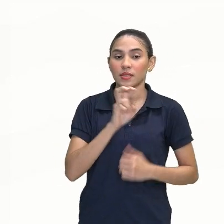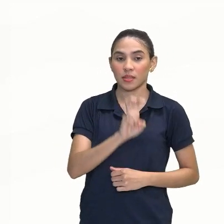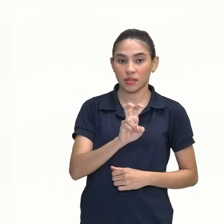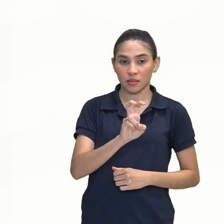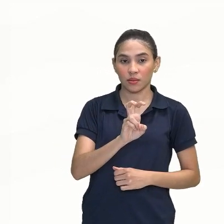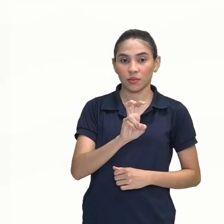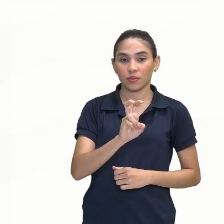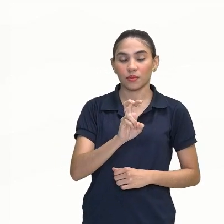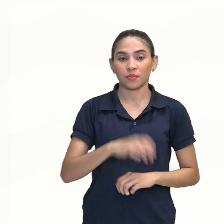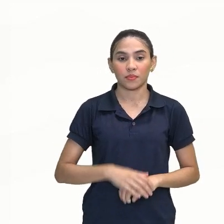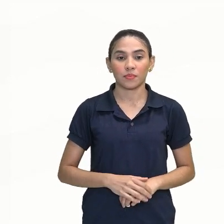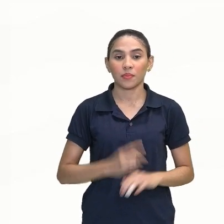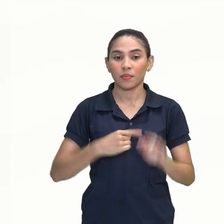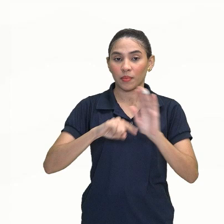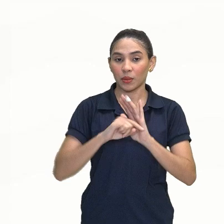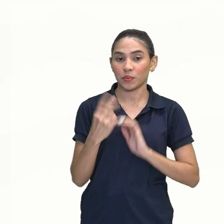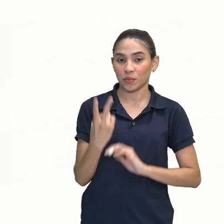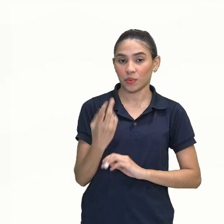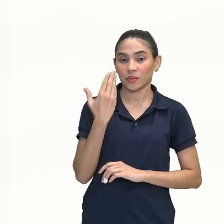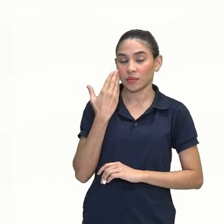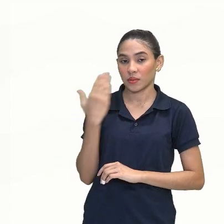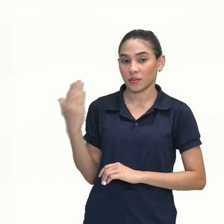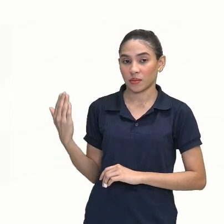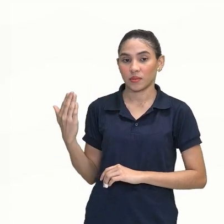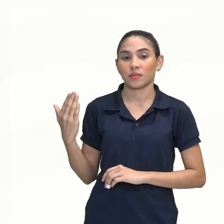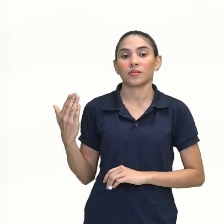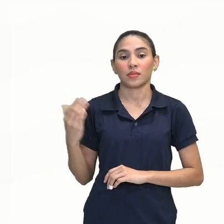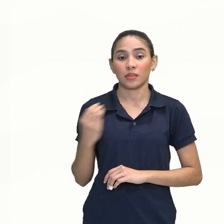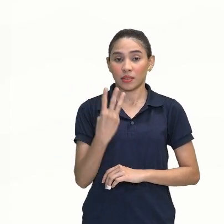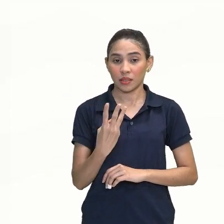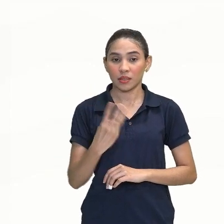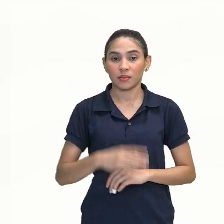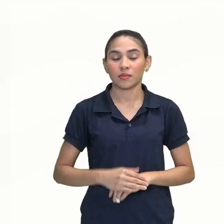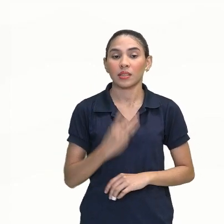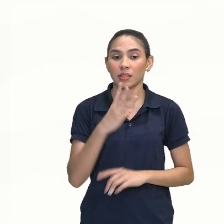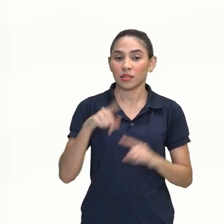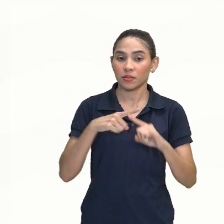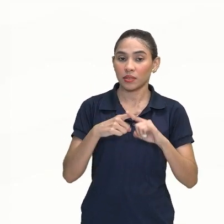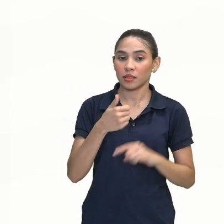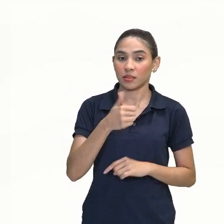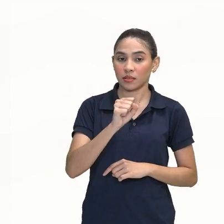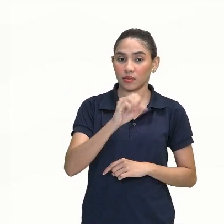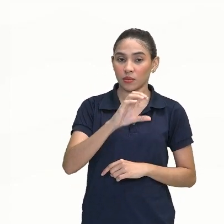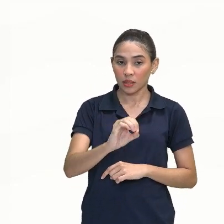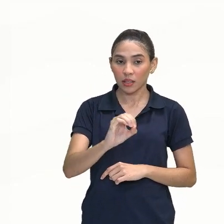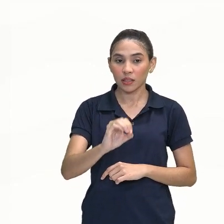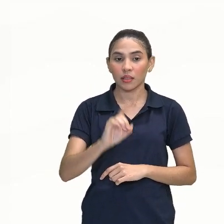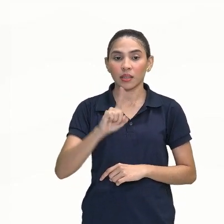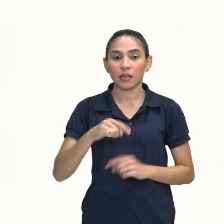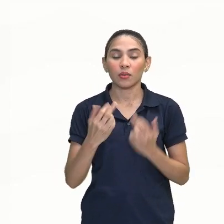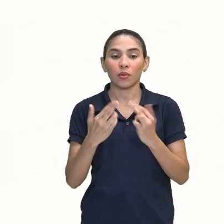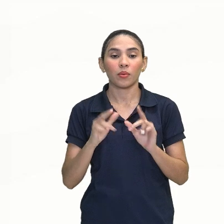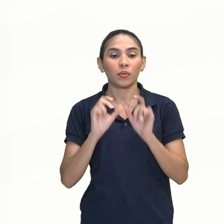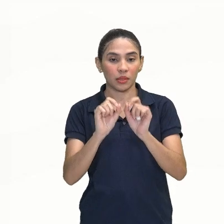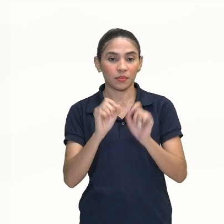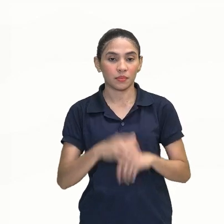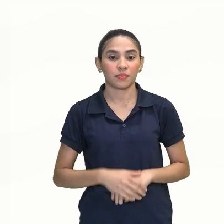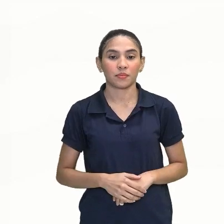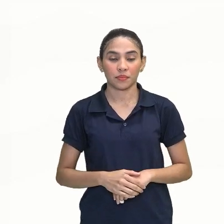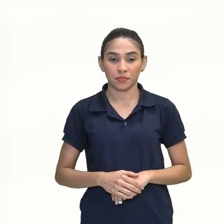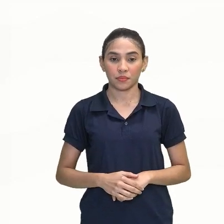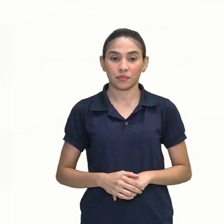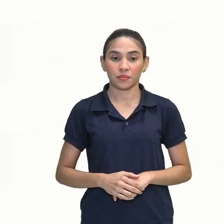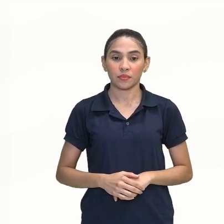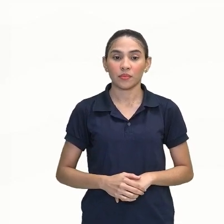5 menos 2 é 3. 3 vezes 180, a gente chega aqui